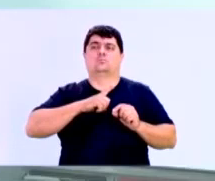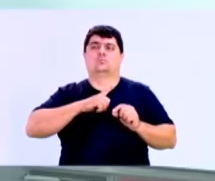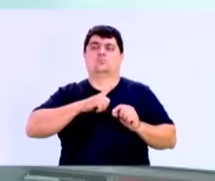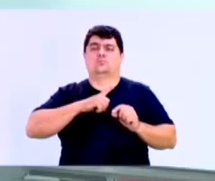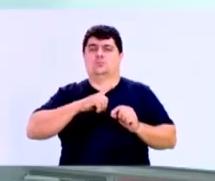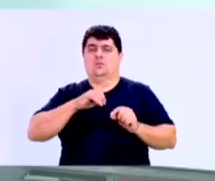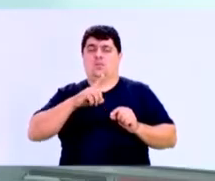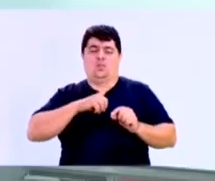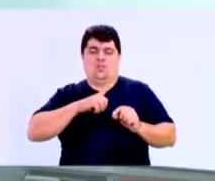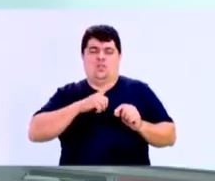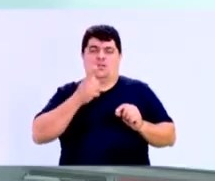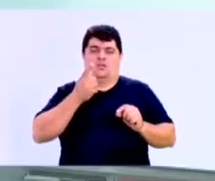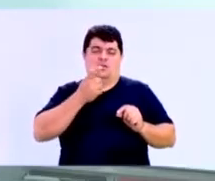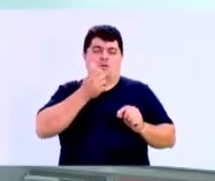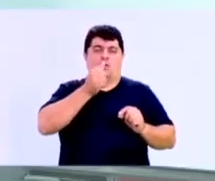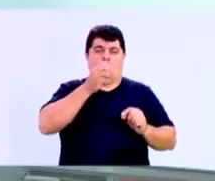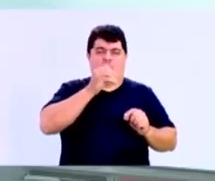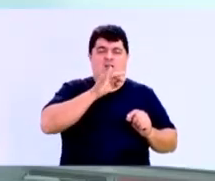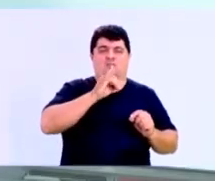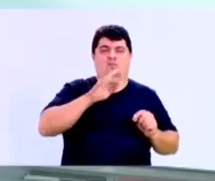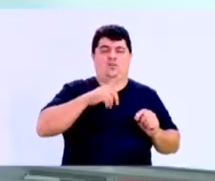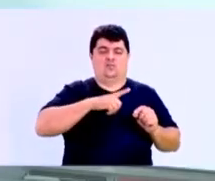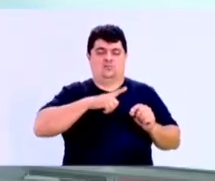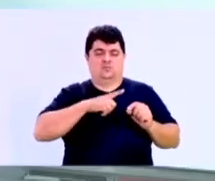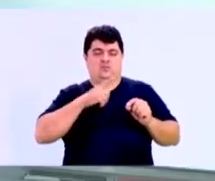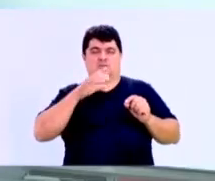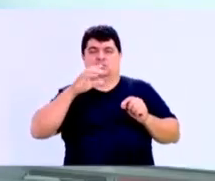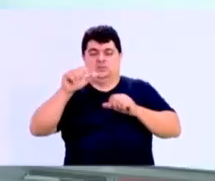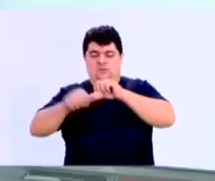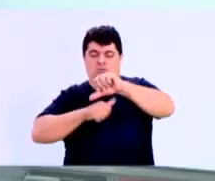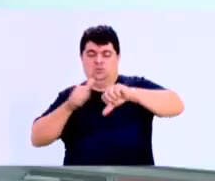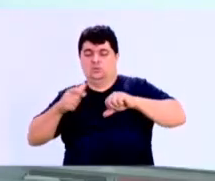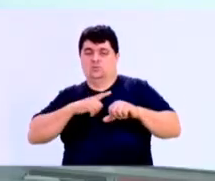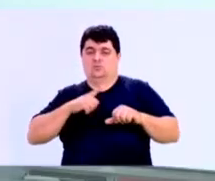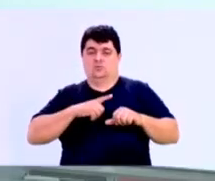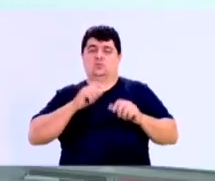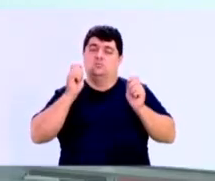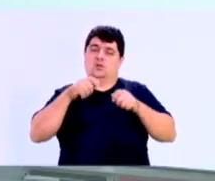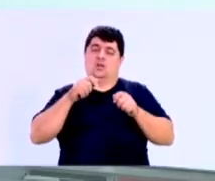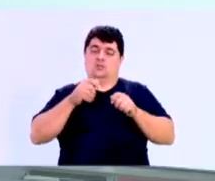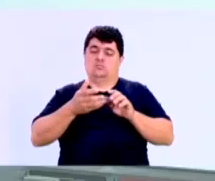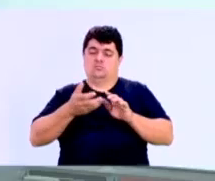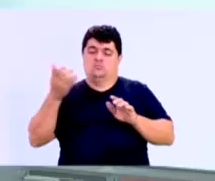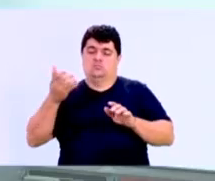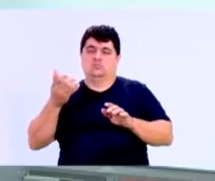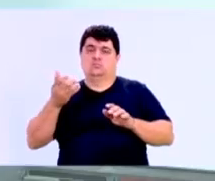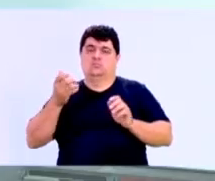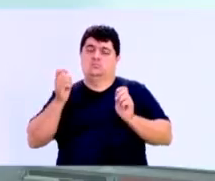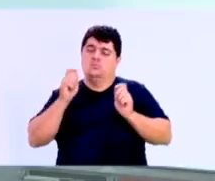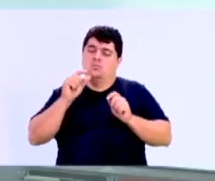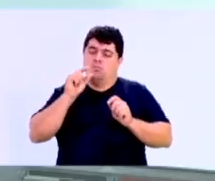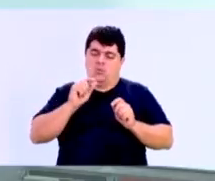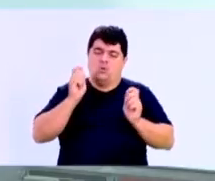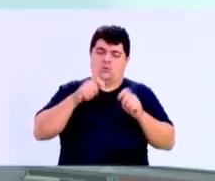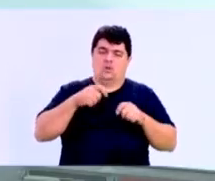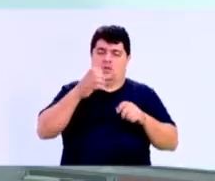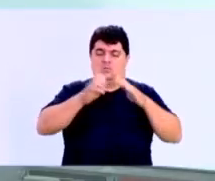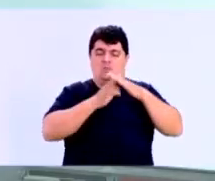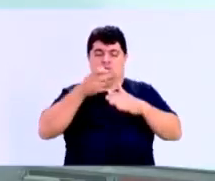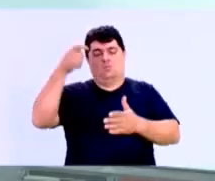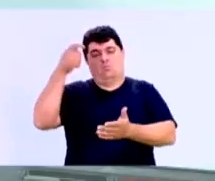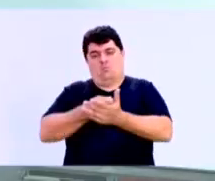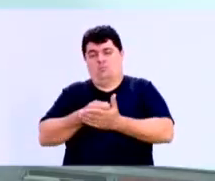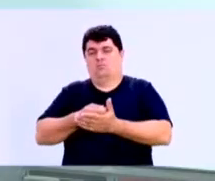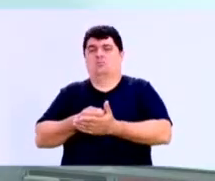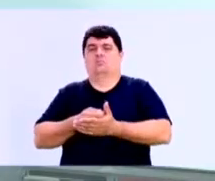do que eu tenho lá operacional, do que eu tenho meu no circulante, ele pode ser parte bancada pelos meus